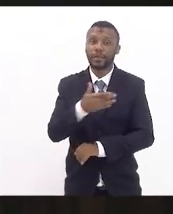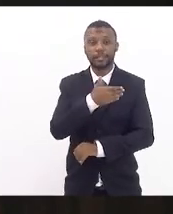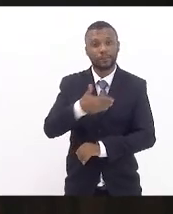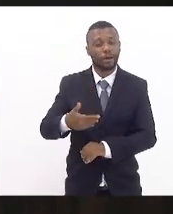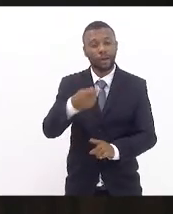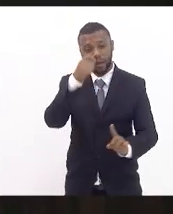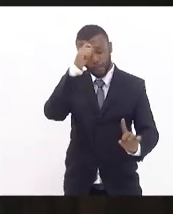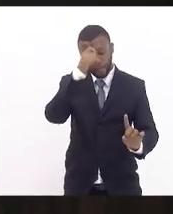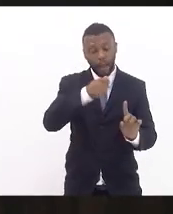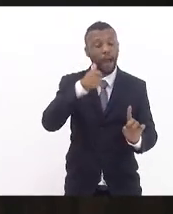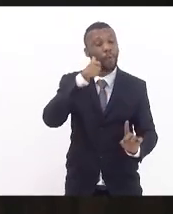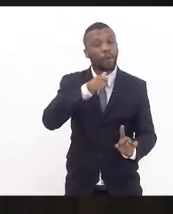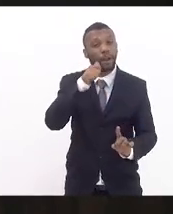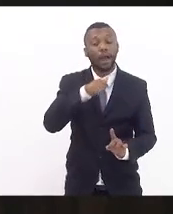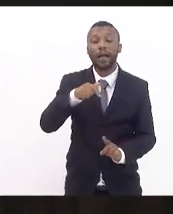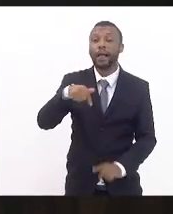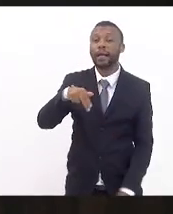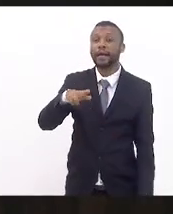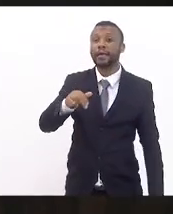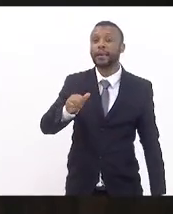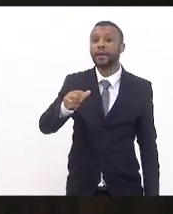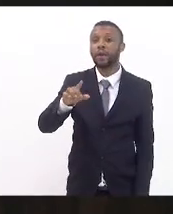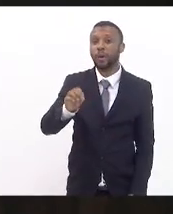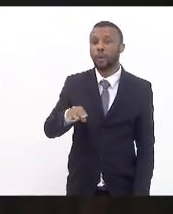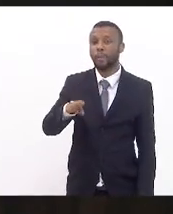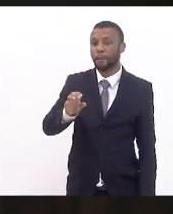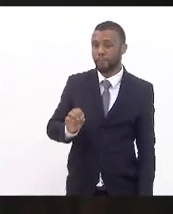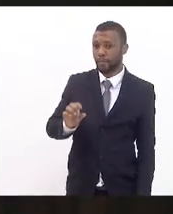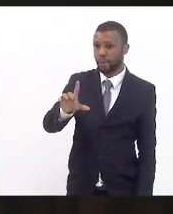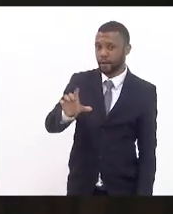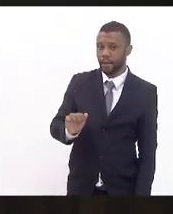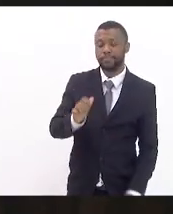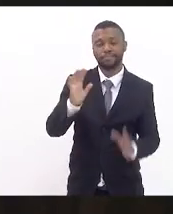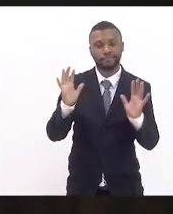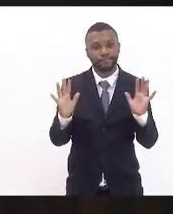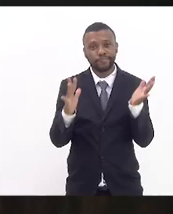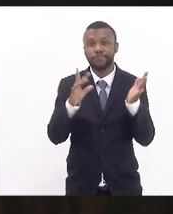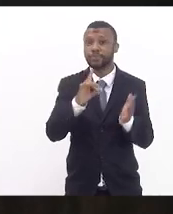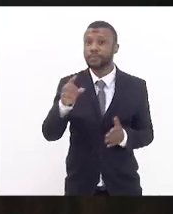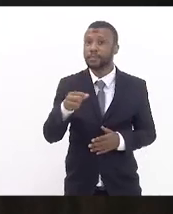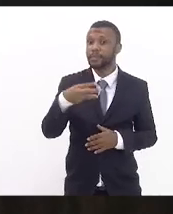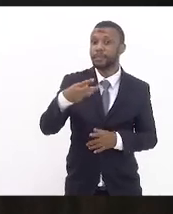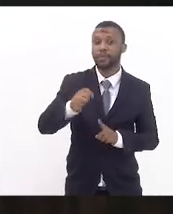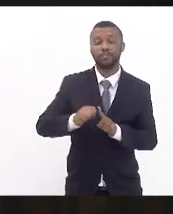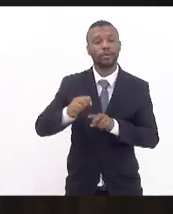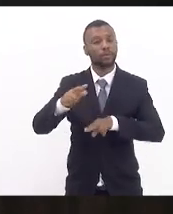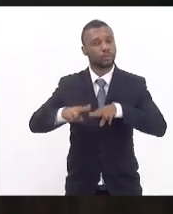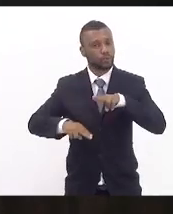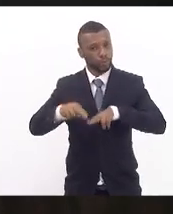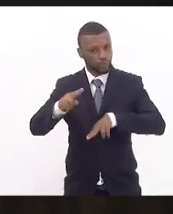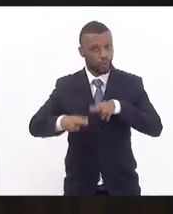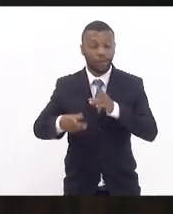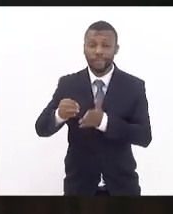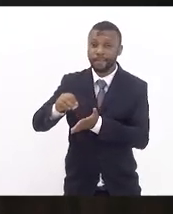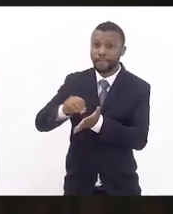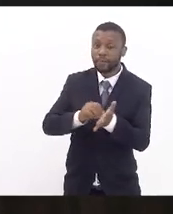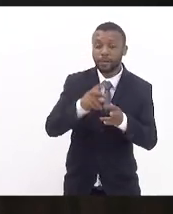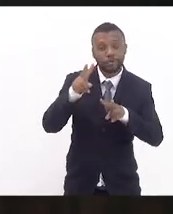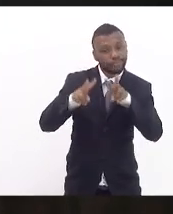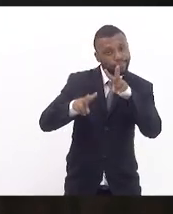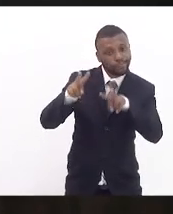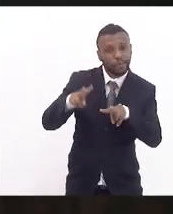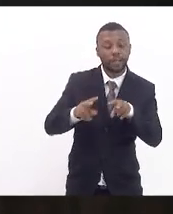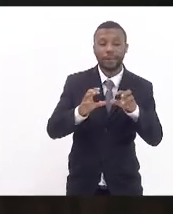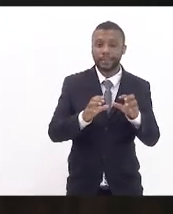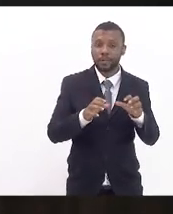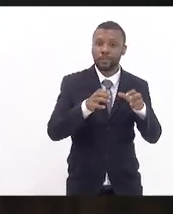mulher quilombola, a ser comemorado no dia 3 de junho. Pedindo de pareceres das comissões de Constituição, Justiça, de